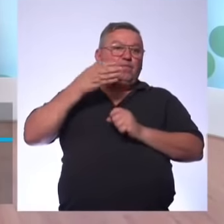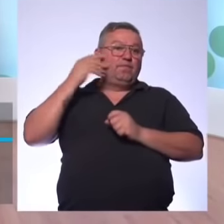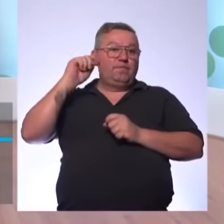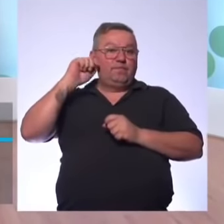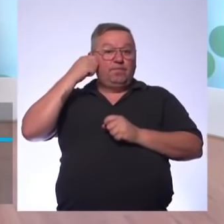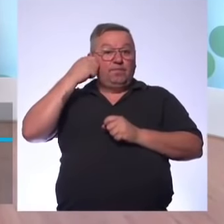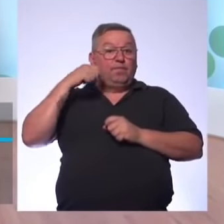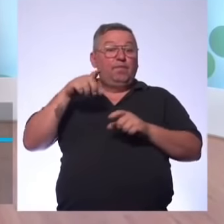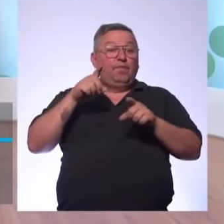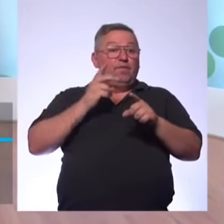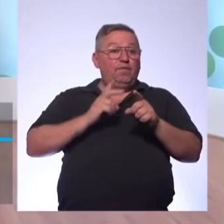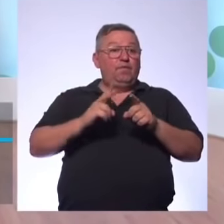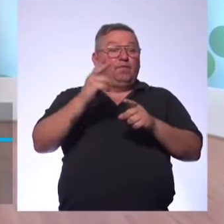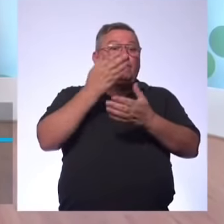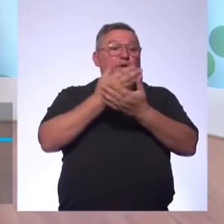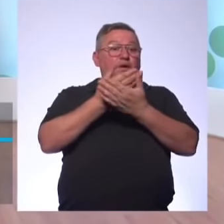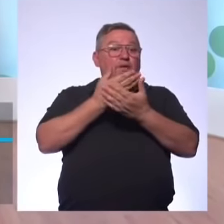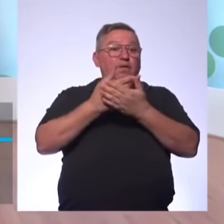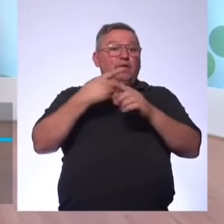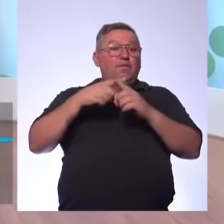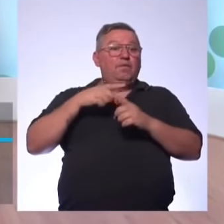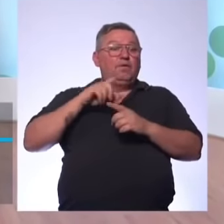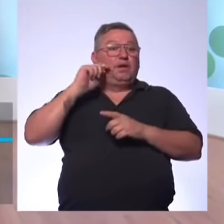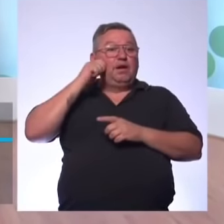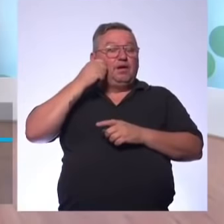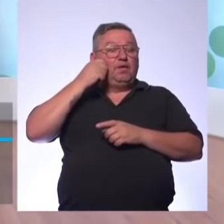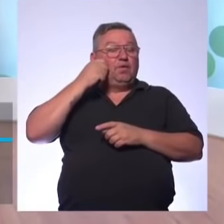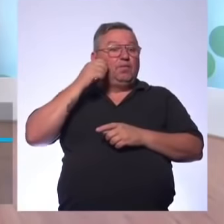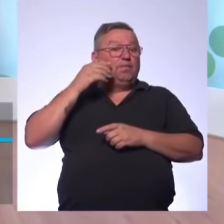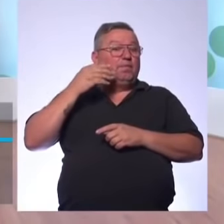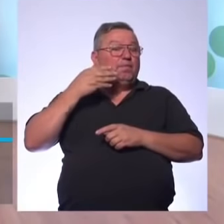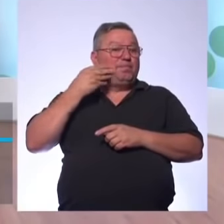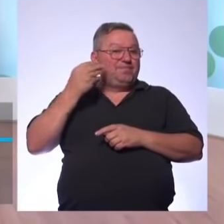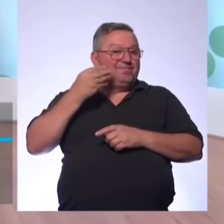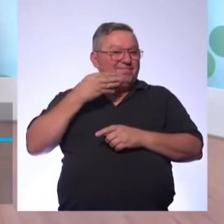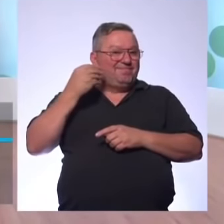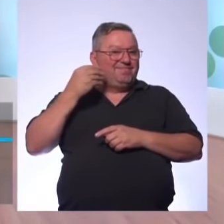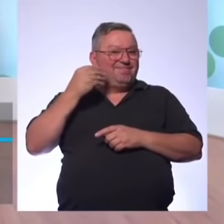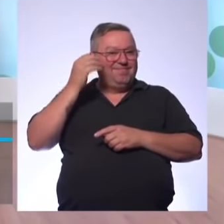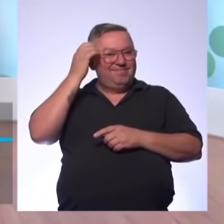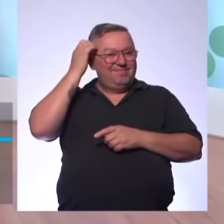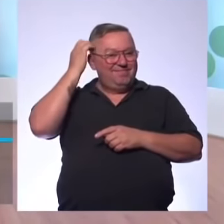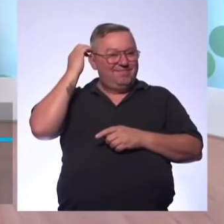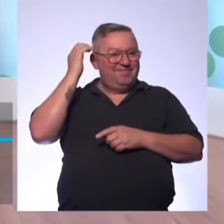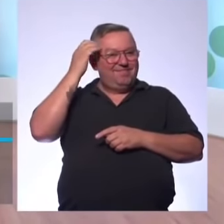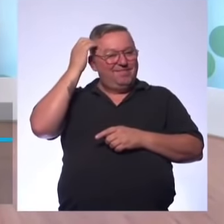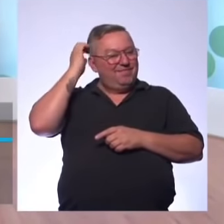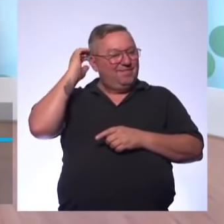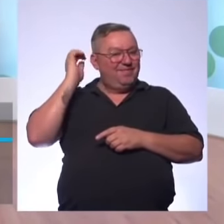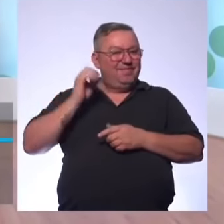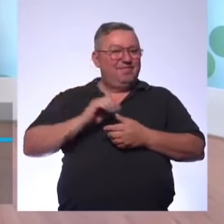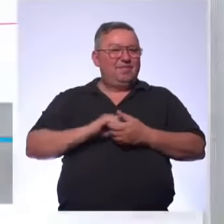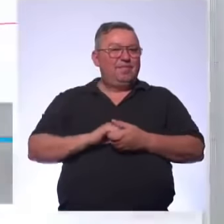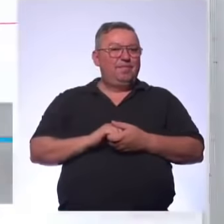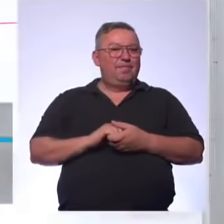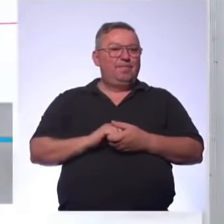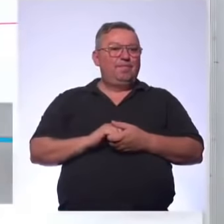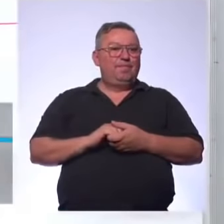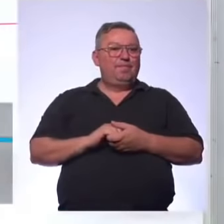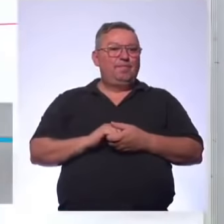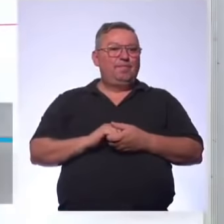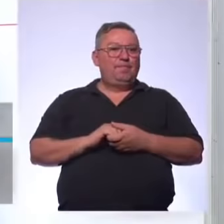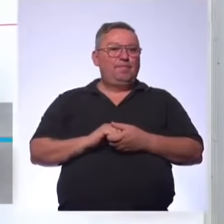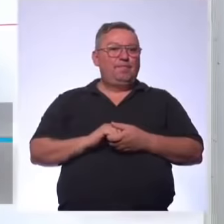é assunto da aula eu vou seguir a minha aula porque gato preto aí don't have Black é que eu não sei gato preto certo